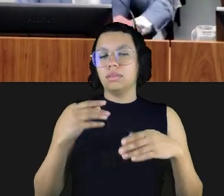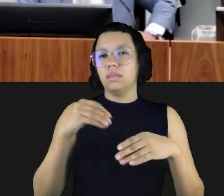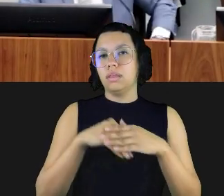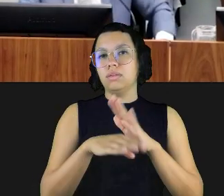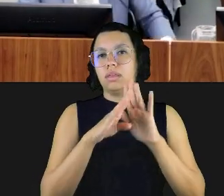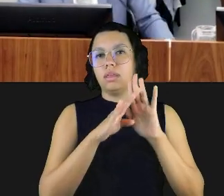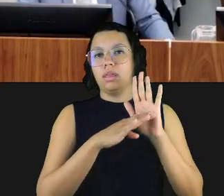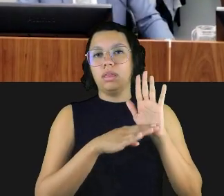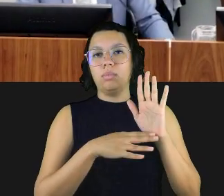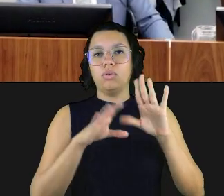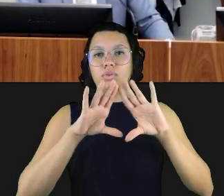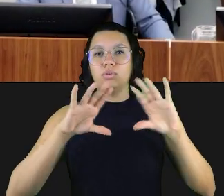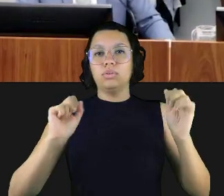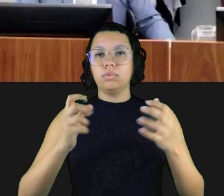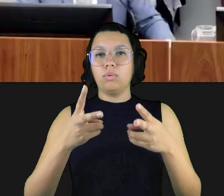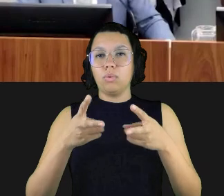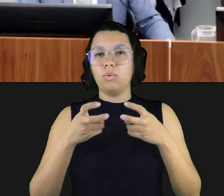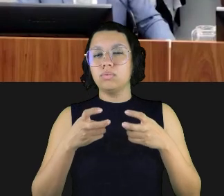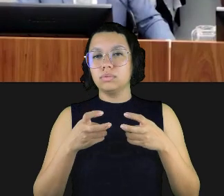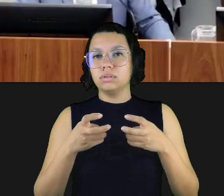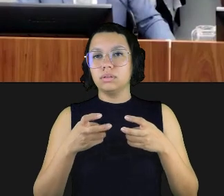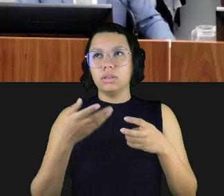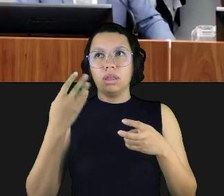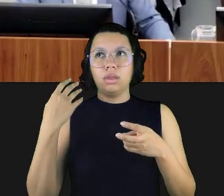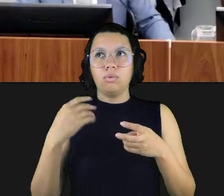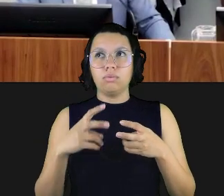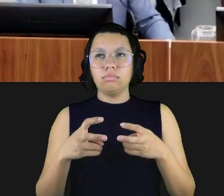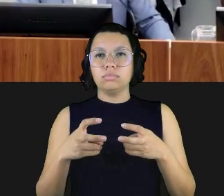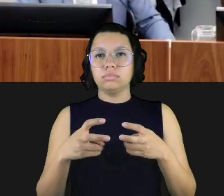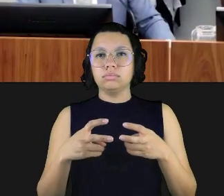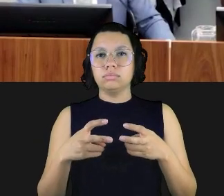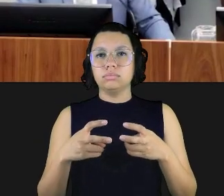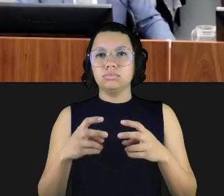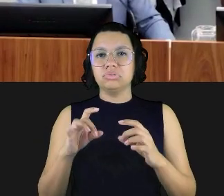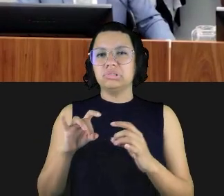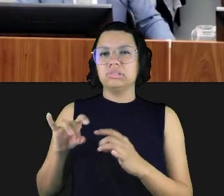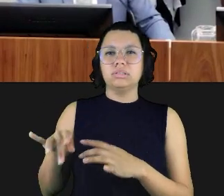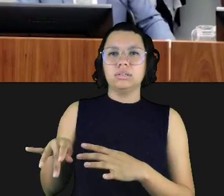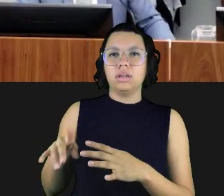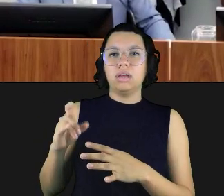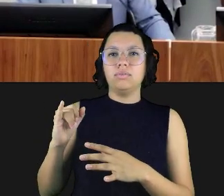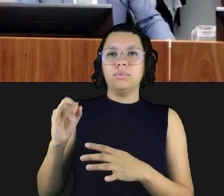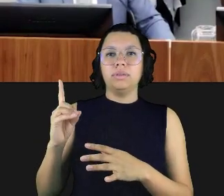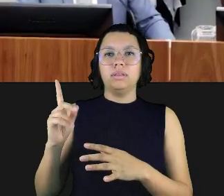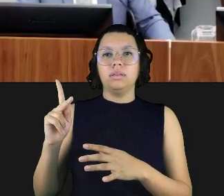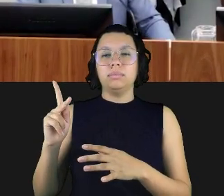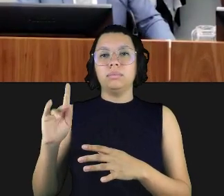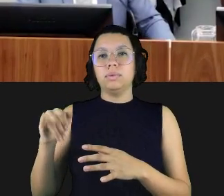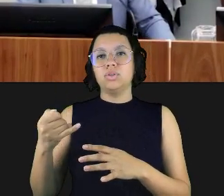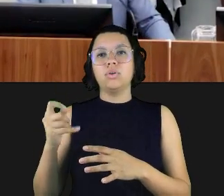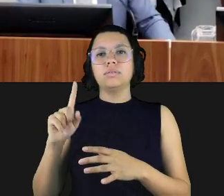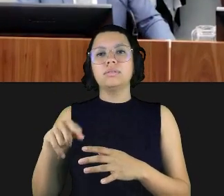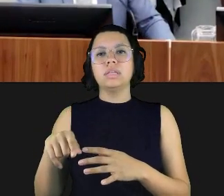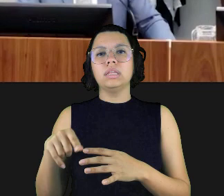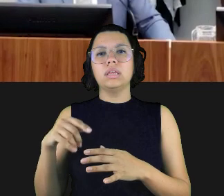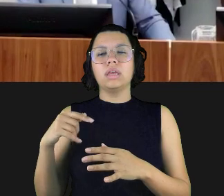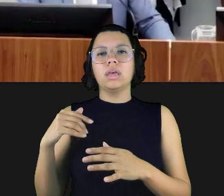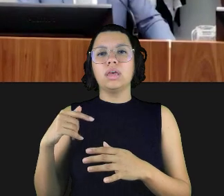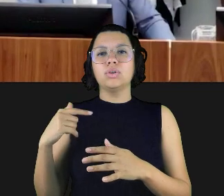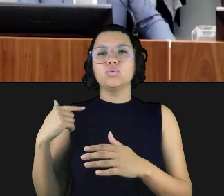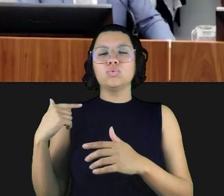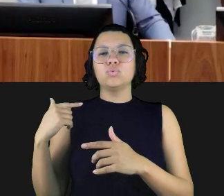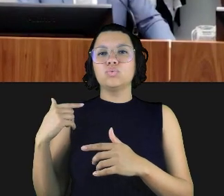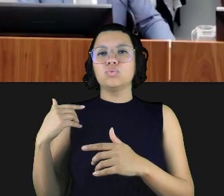considerou dispensável o IDPJ, seria a sucessão, né, a hipótese dos artigos 132 e